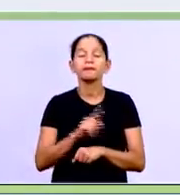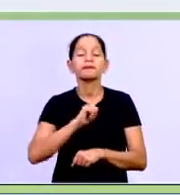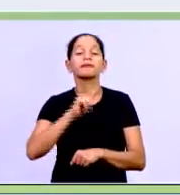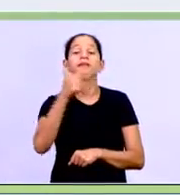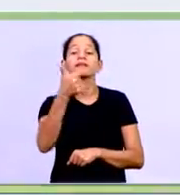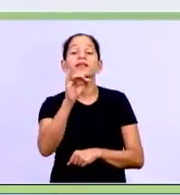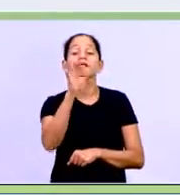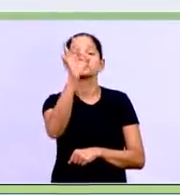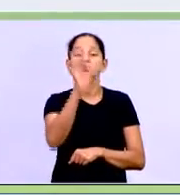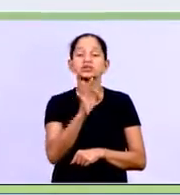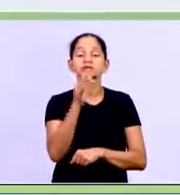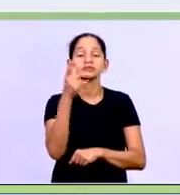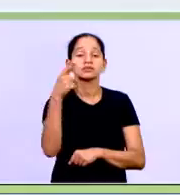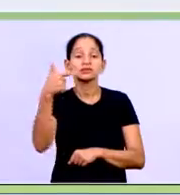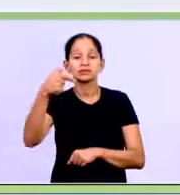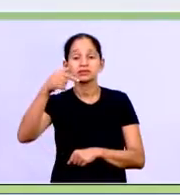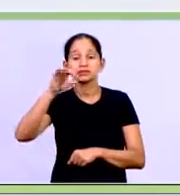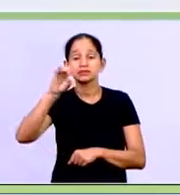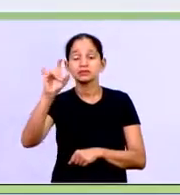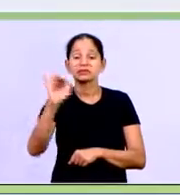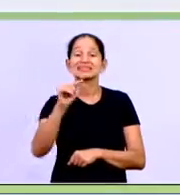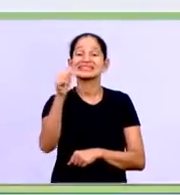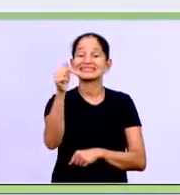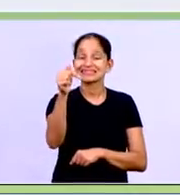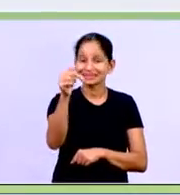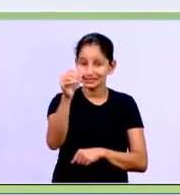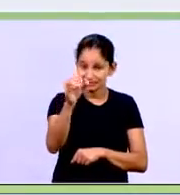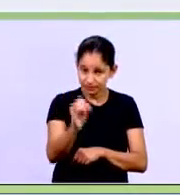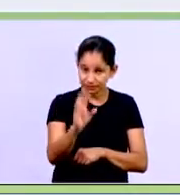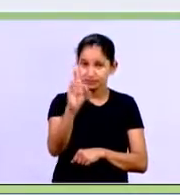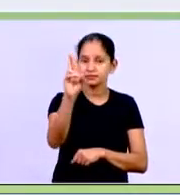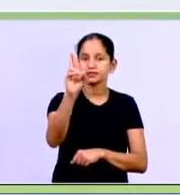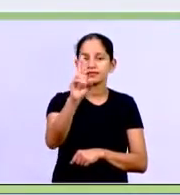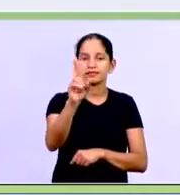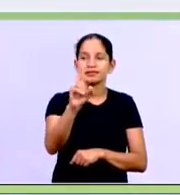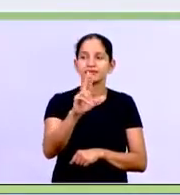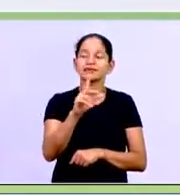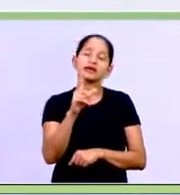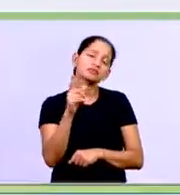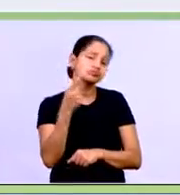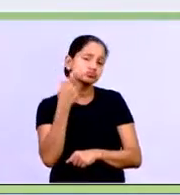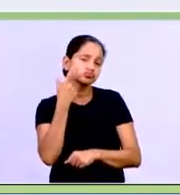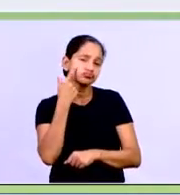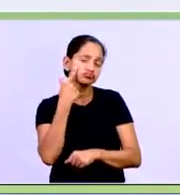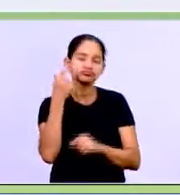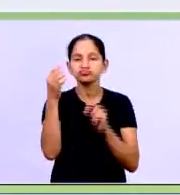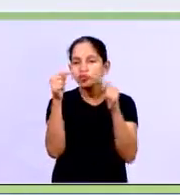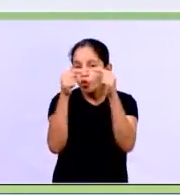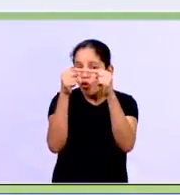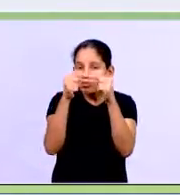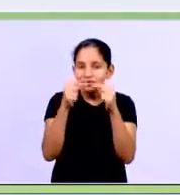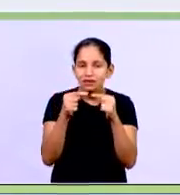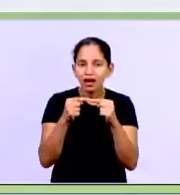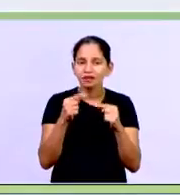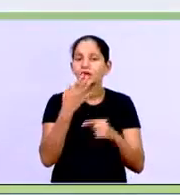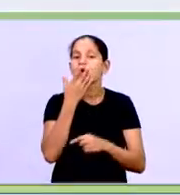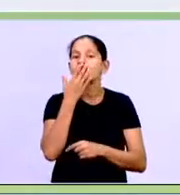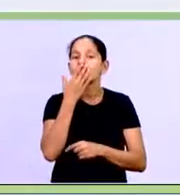de 700 vai dar R$70. Deixa eu colocar verdinho também, né? Ficar tudo igual.